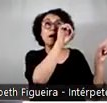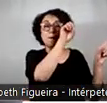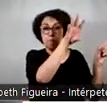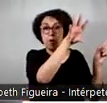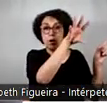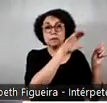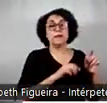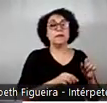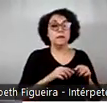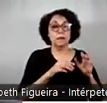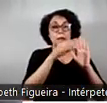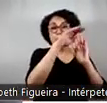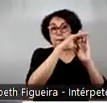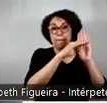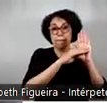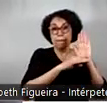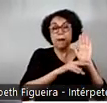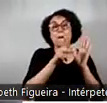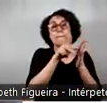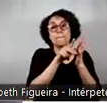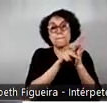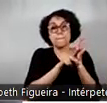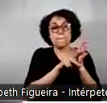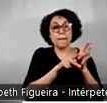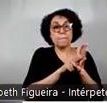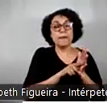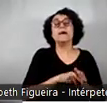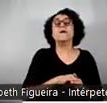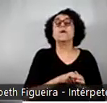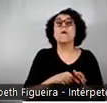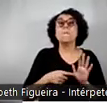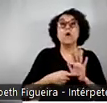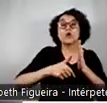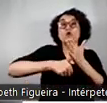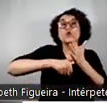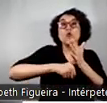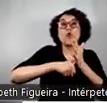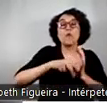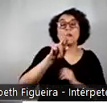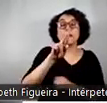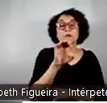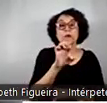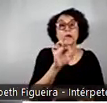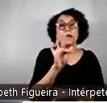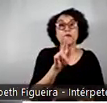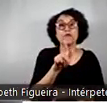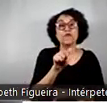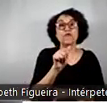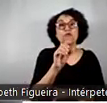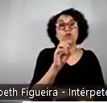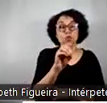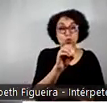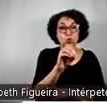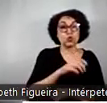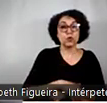né, o protocolo de refúgio, né, ele é um pedaço de papel, né, que uma folha A4, e do lado a